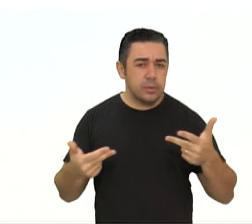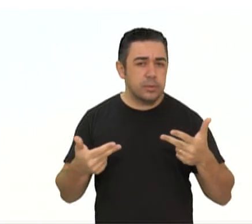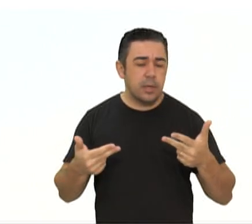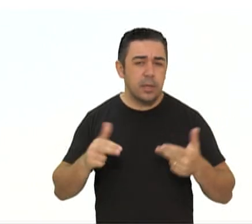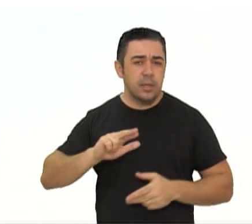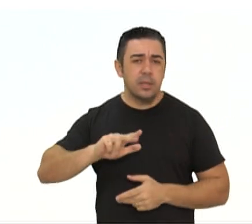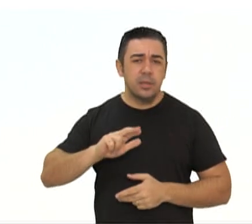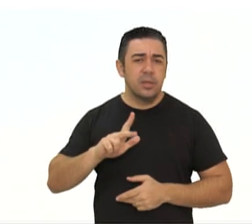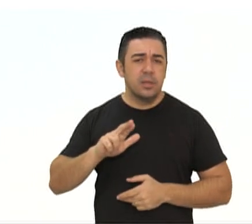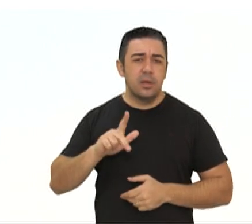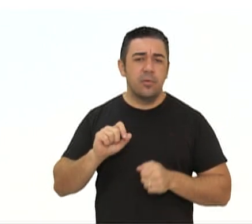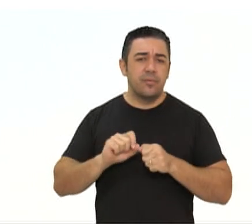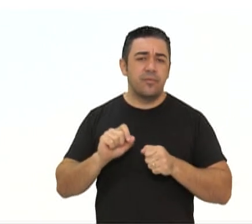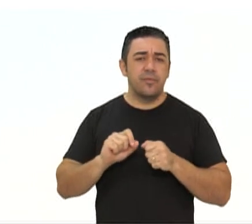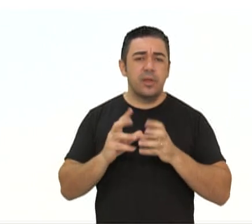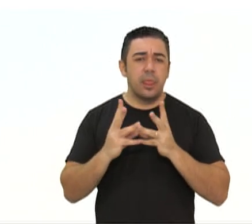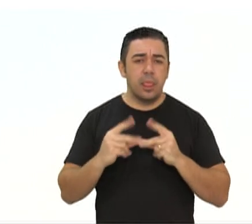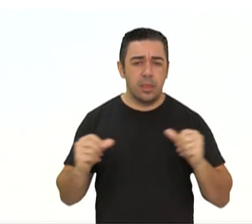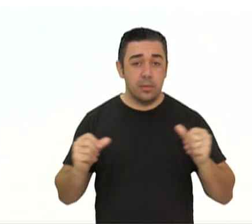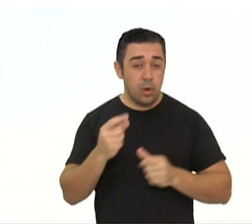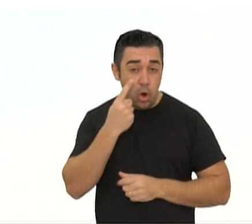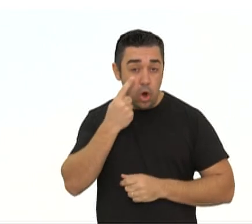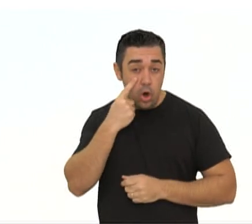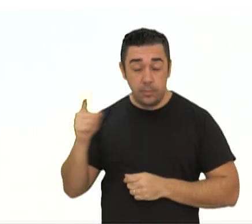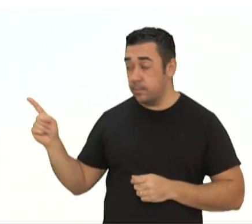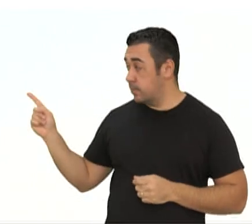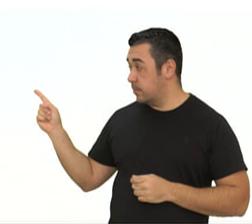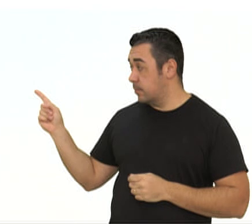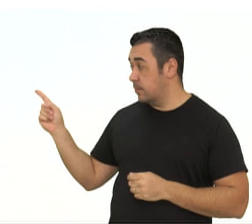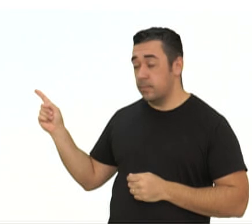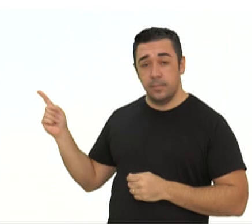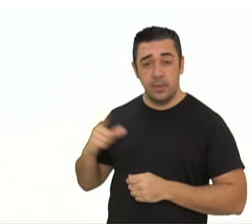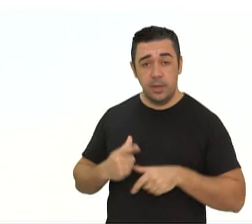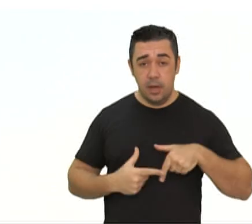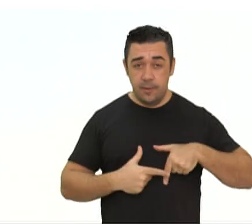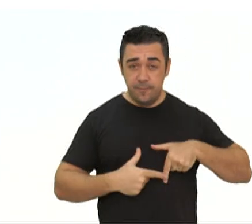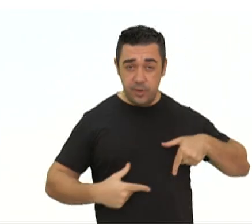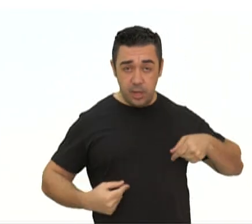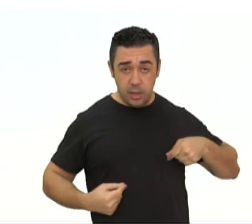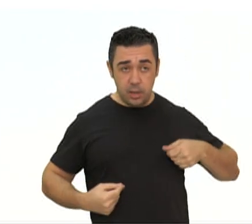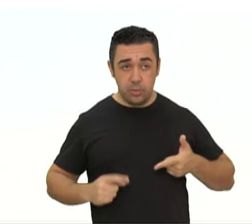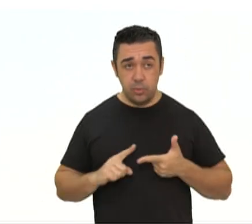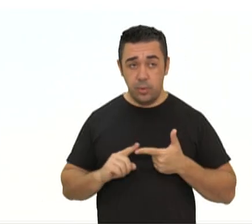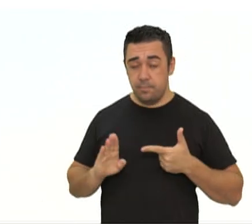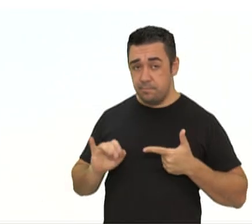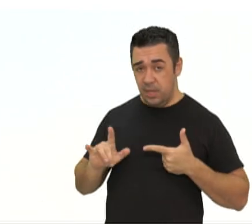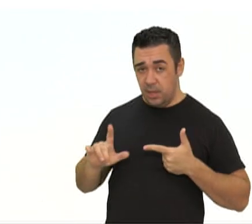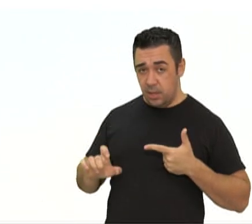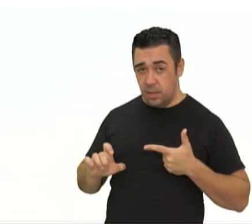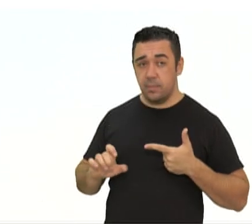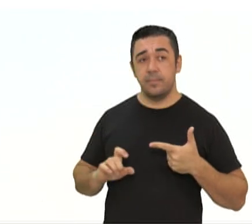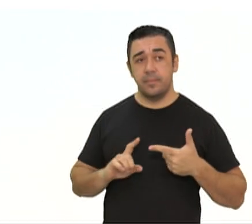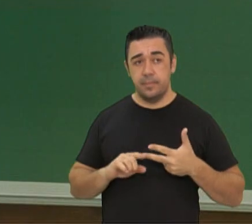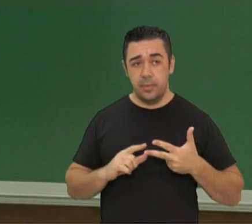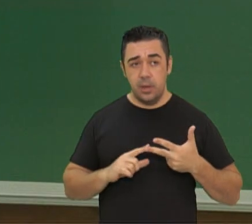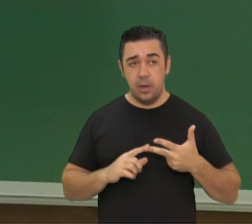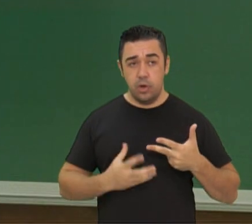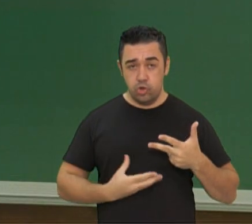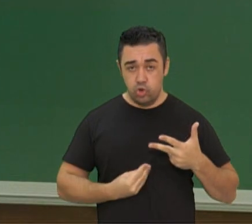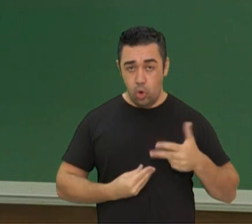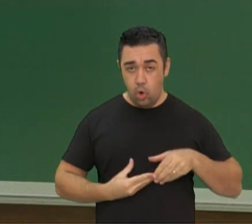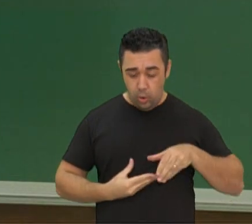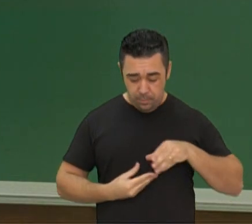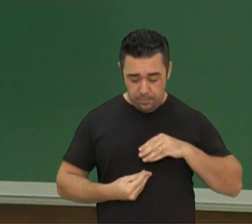não digeridos, tá? Então, olha só essa imagem, nós temos aqui o fígado, a vesícula biliar, aqui o estômago, né? Então, mostrando